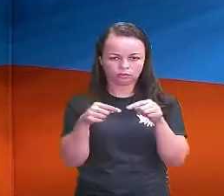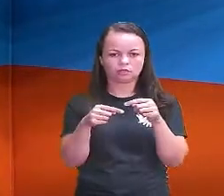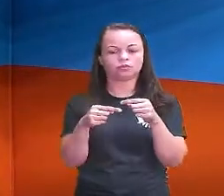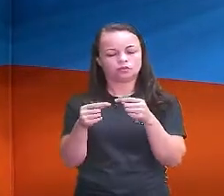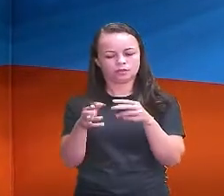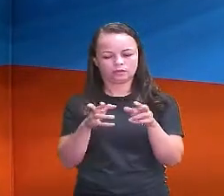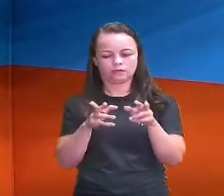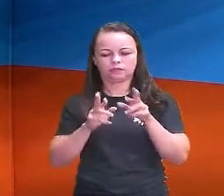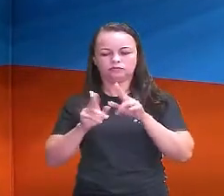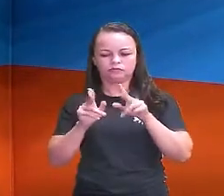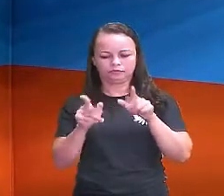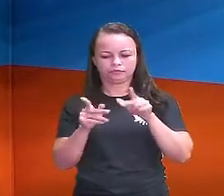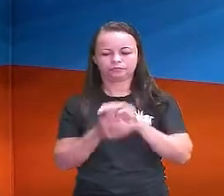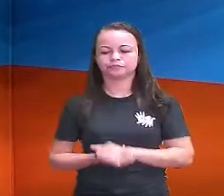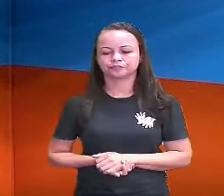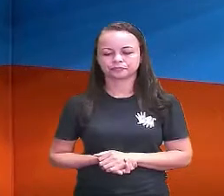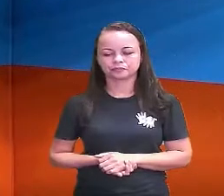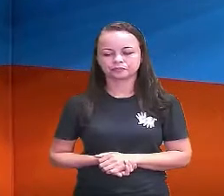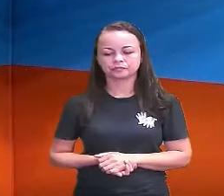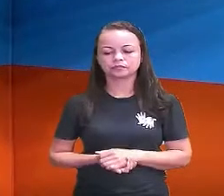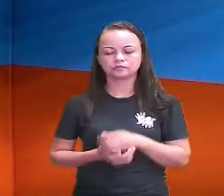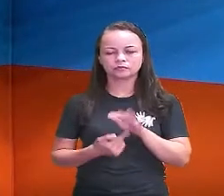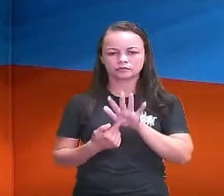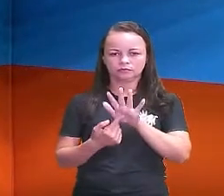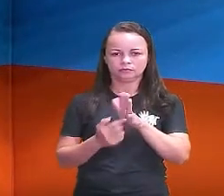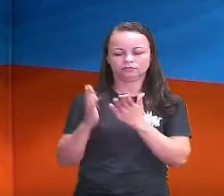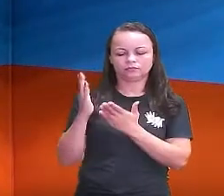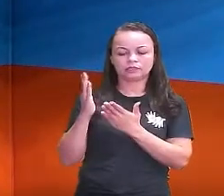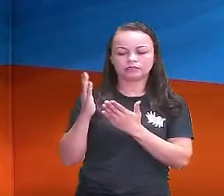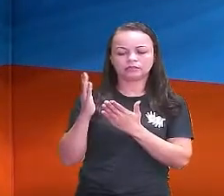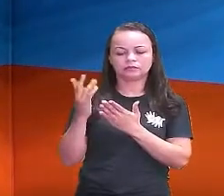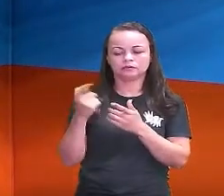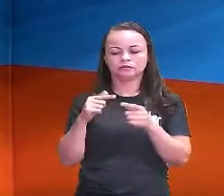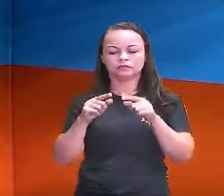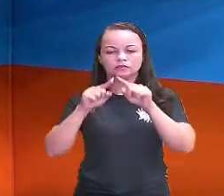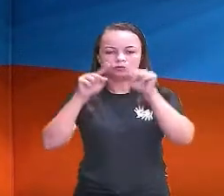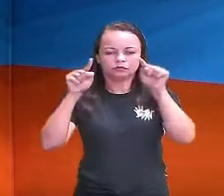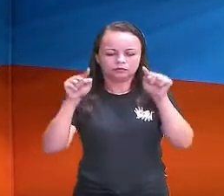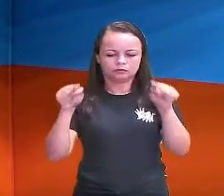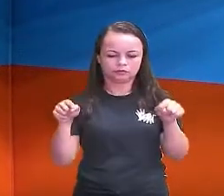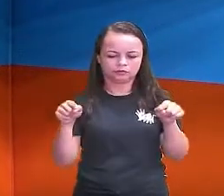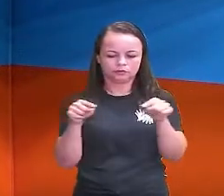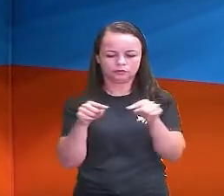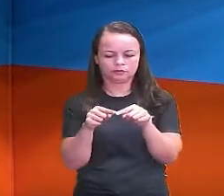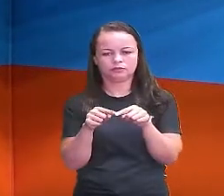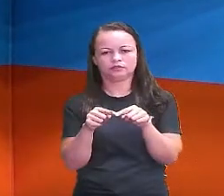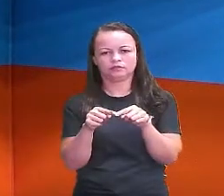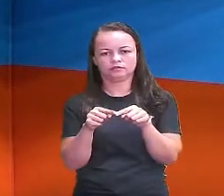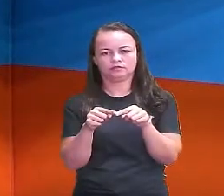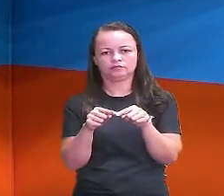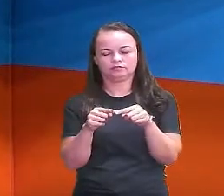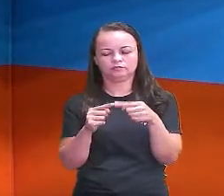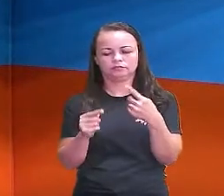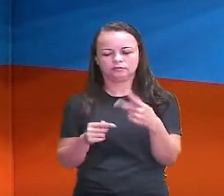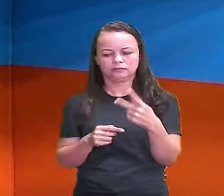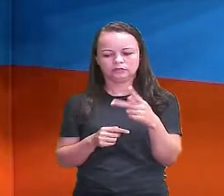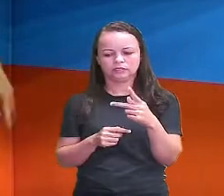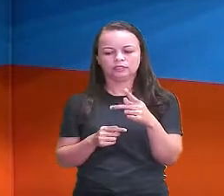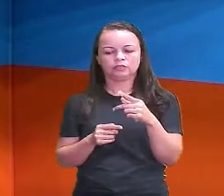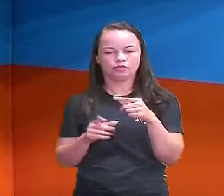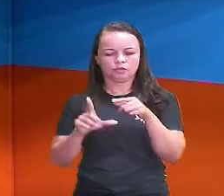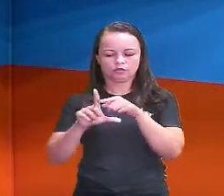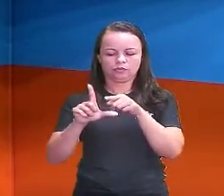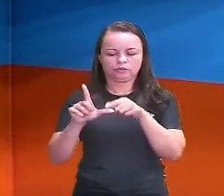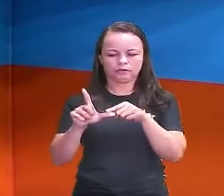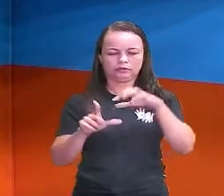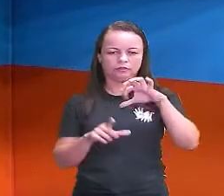tamanhos diferentes. E aqui eu trouxe, ó, quadrado com todos os lados iguais, tá bom? E um ângulo interno de